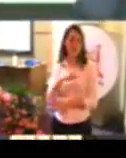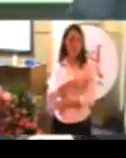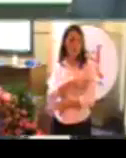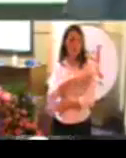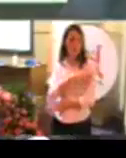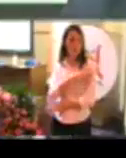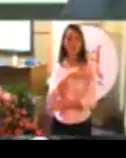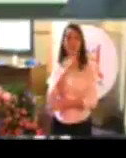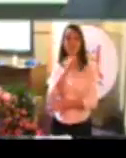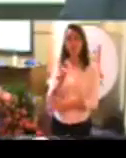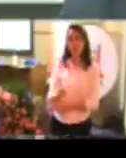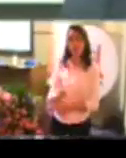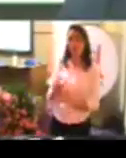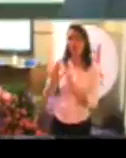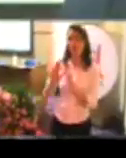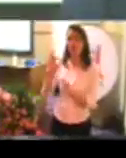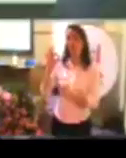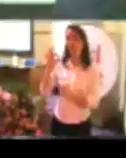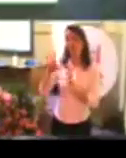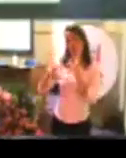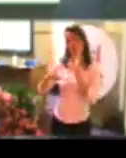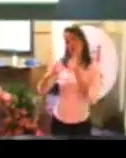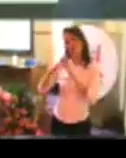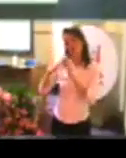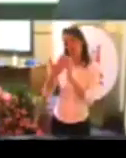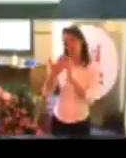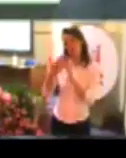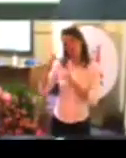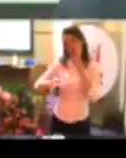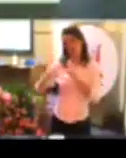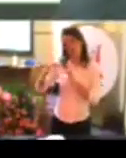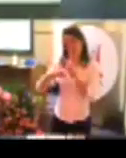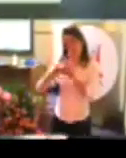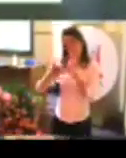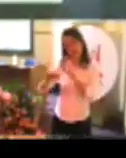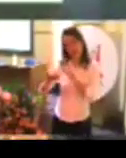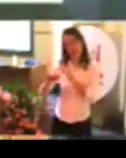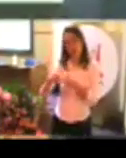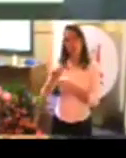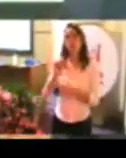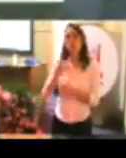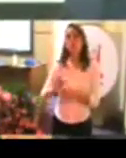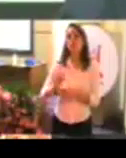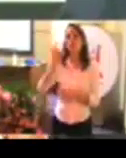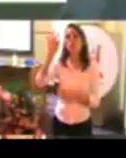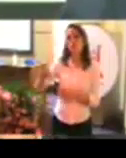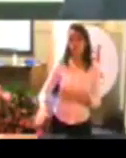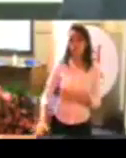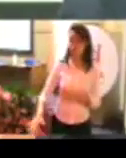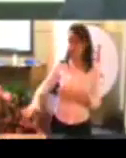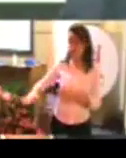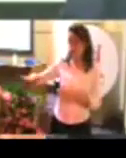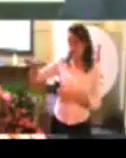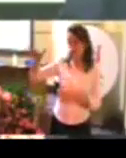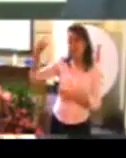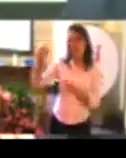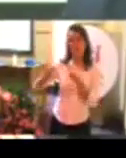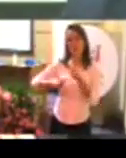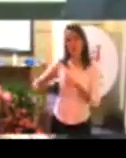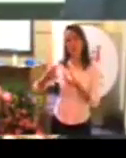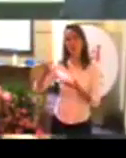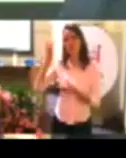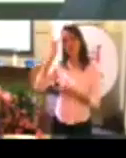professoras desconhecem o funcionamento do poder legislativo, o que será que esses alunos, que